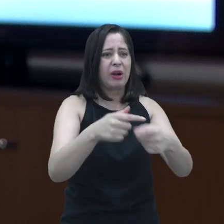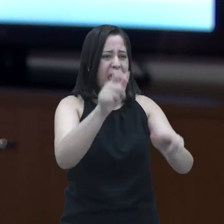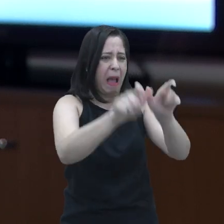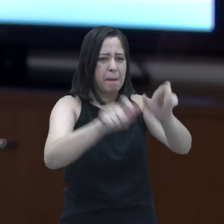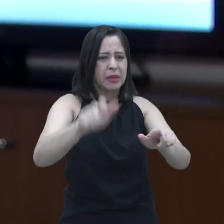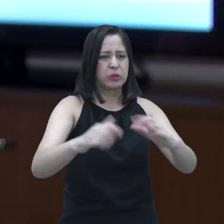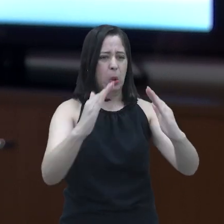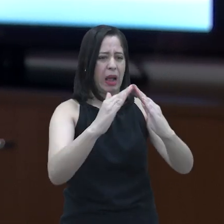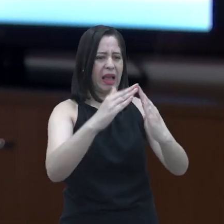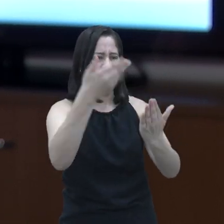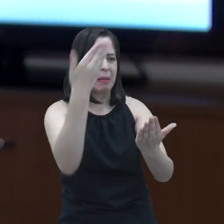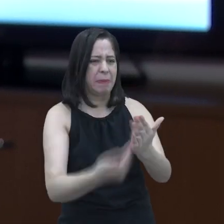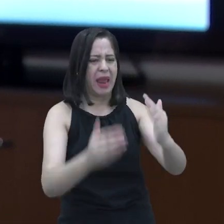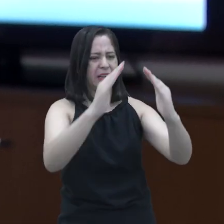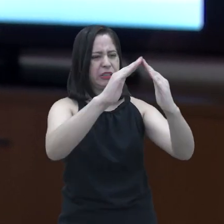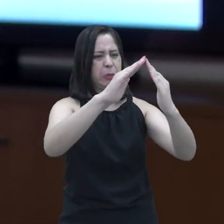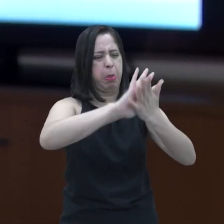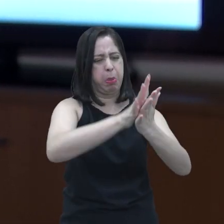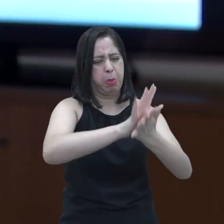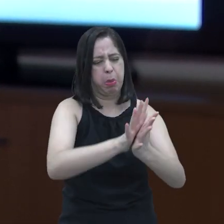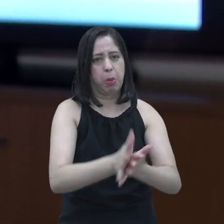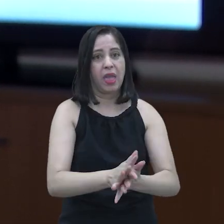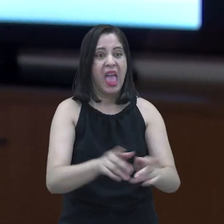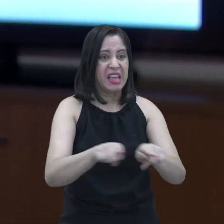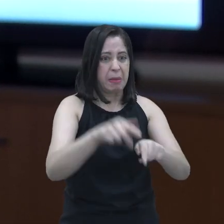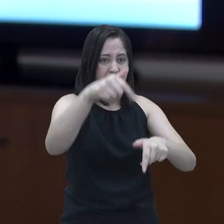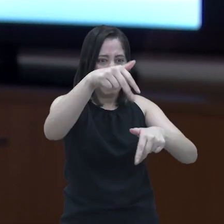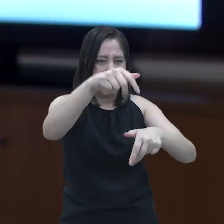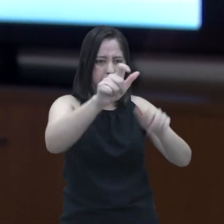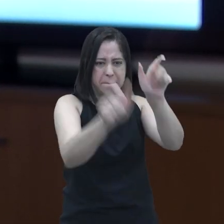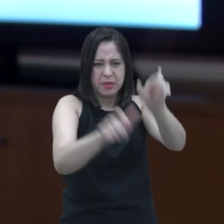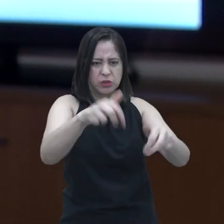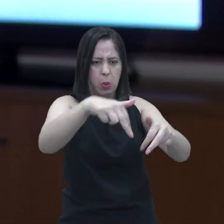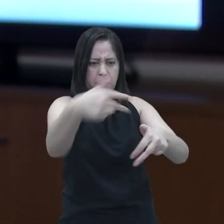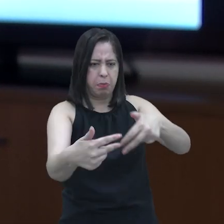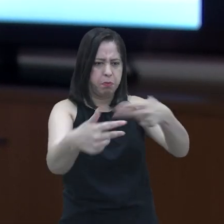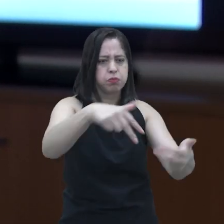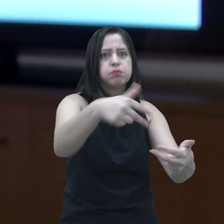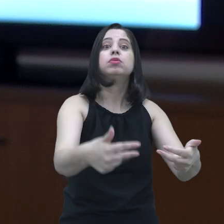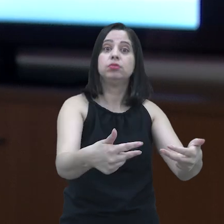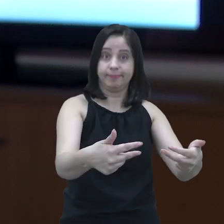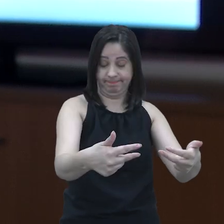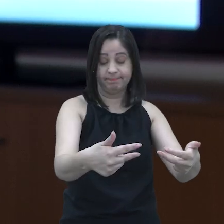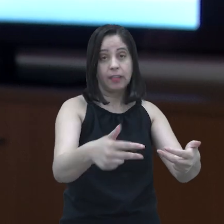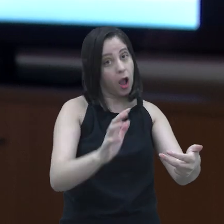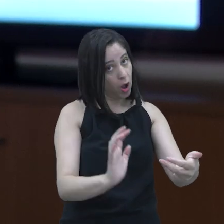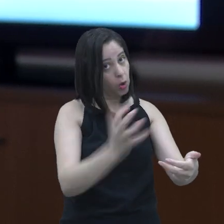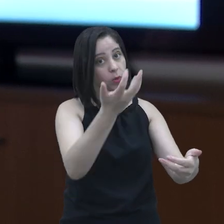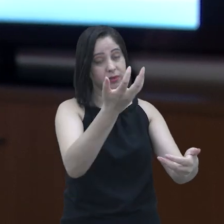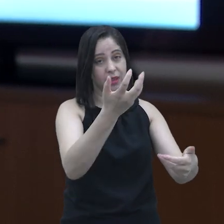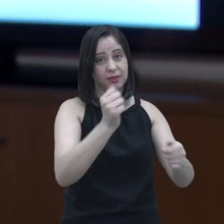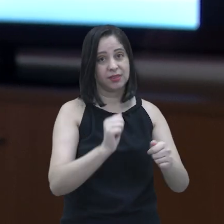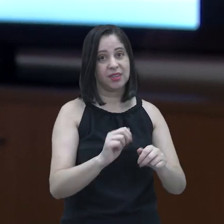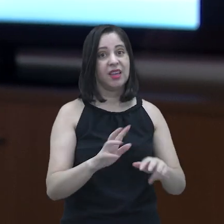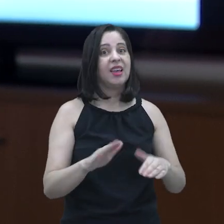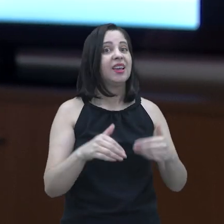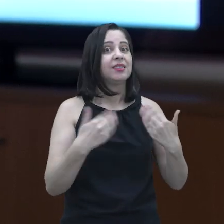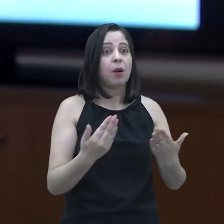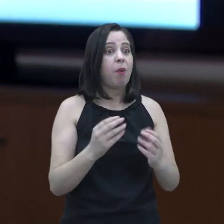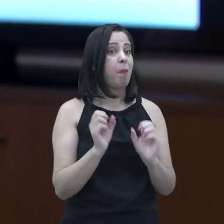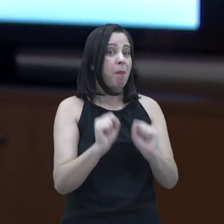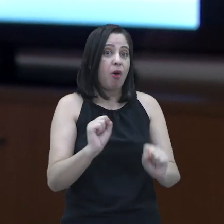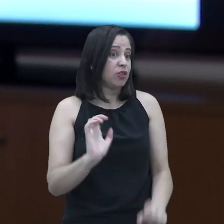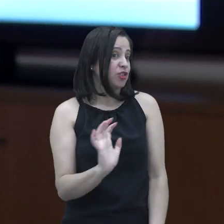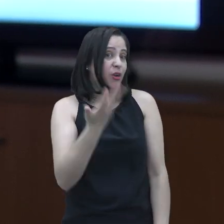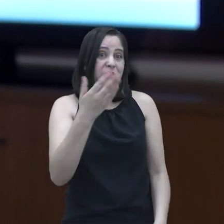impactados, desabrigados, desalojados, também mortes. Infelizmente, temos experiências recentes. São